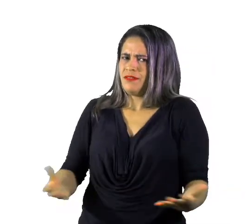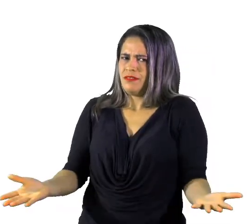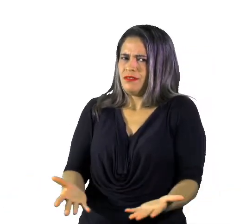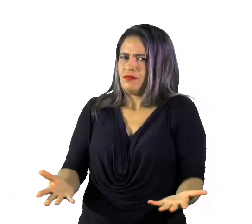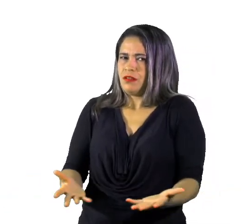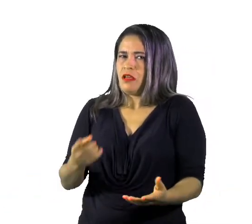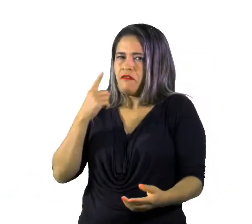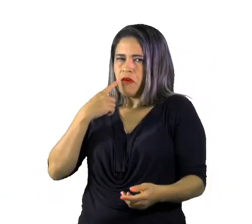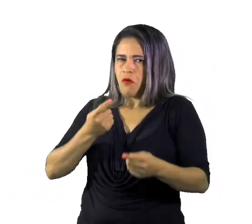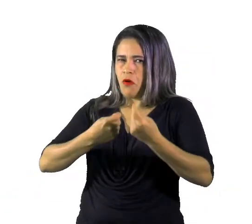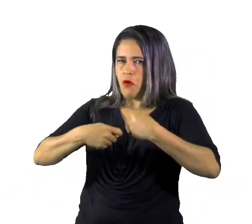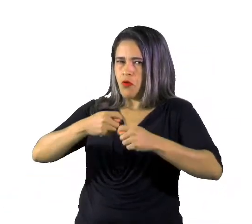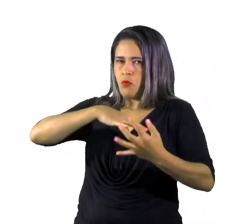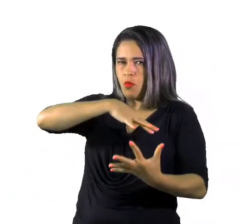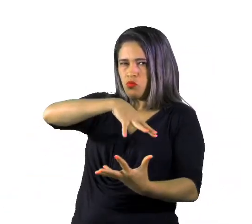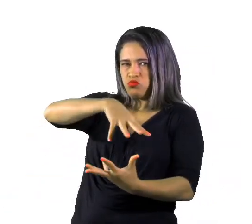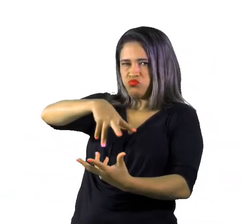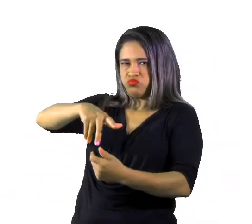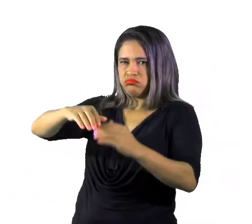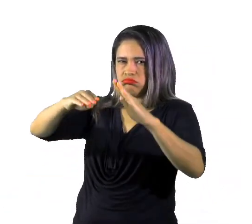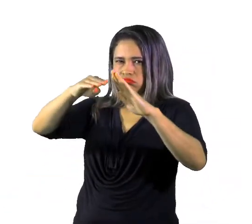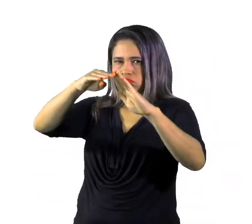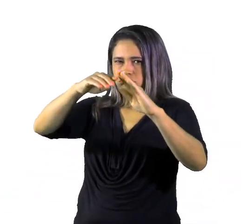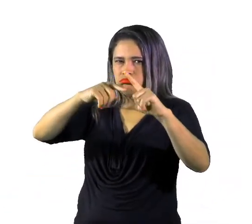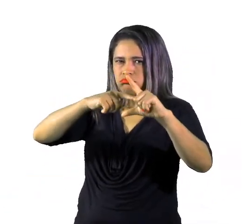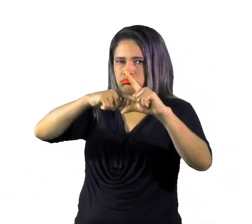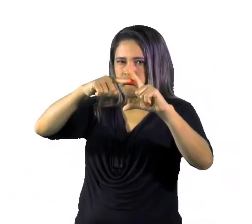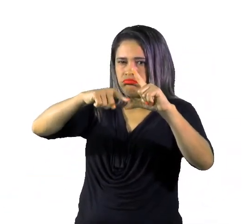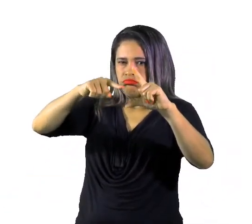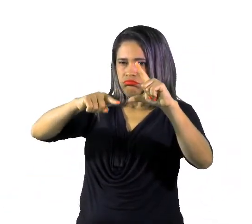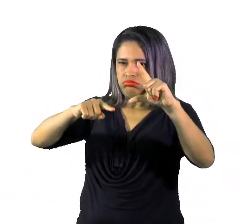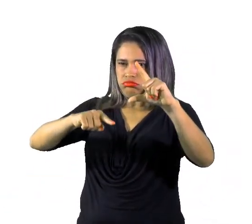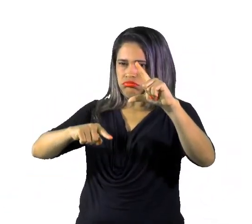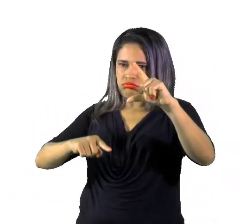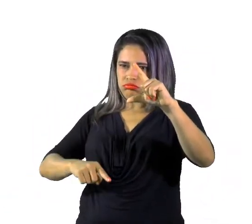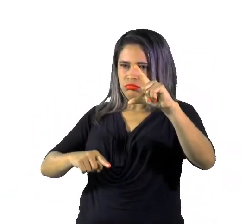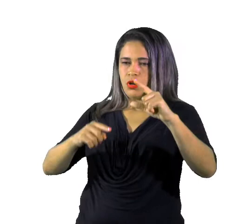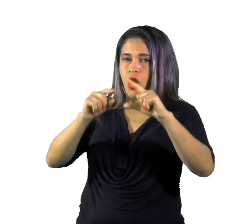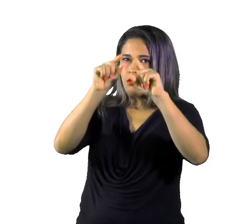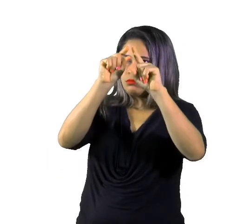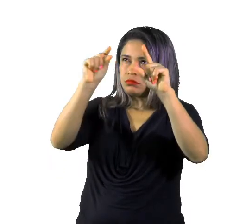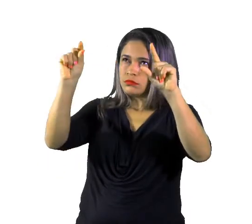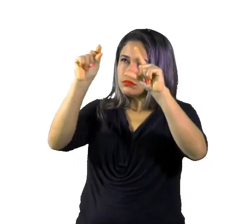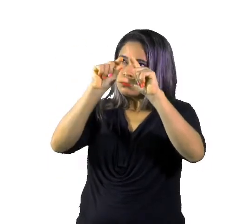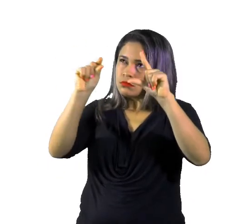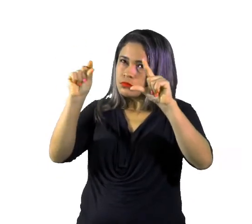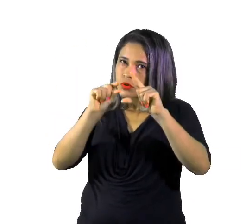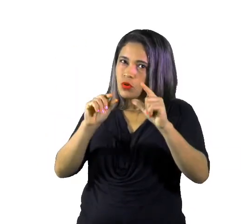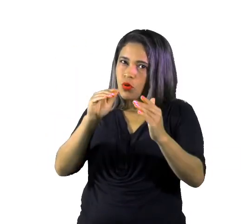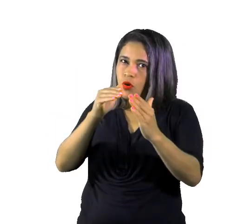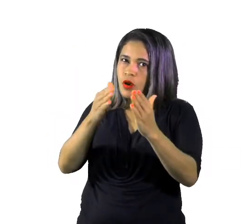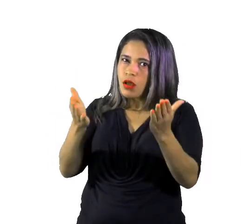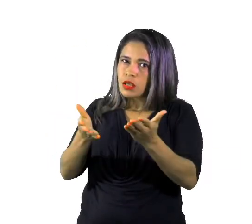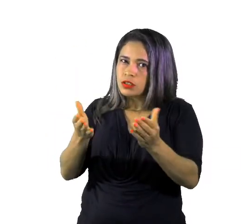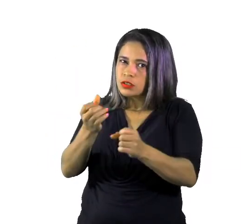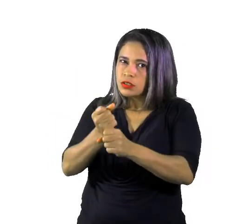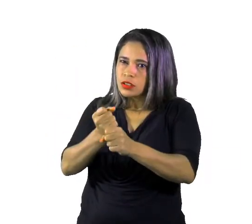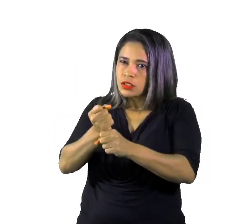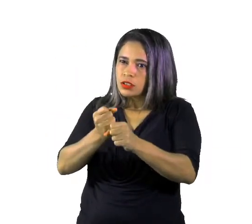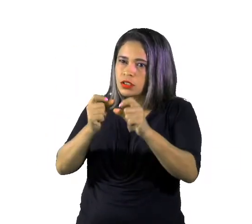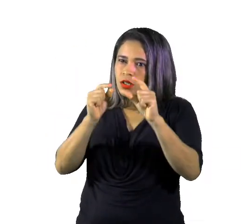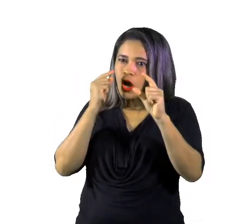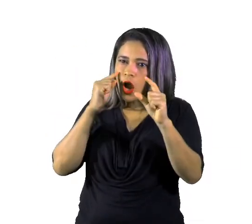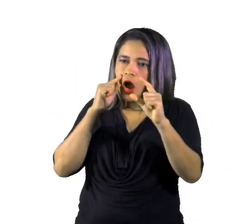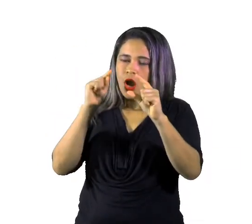economia mundial ela entrasse em queda, ou seja, no último trimestre desse ano, todas as economias dos